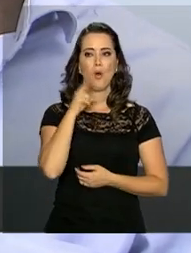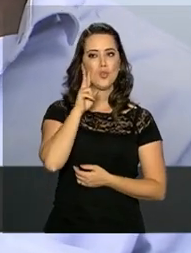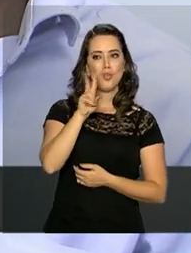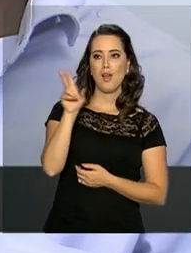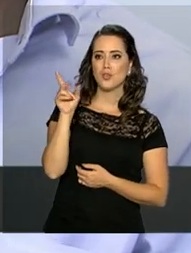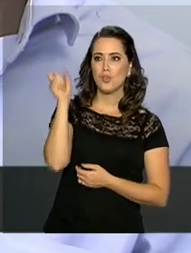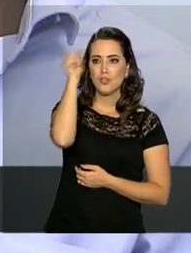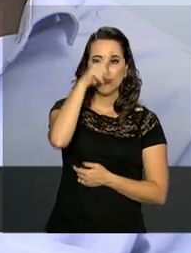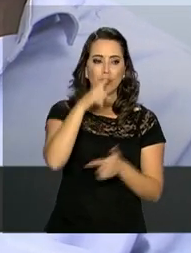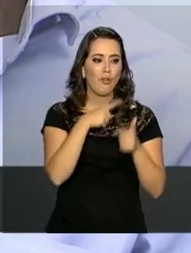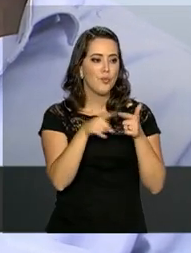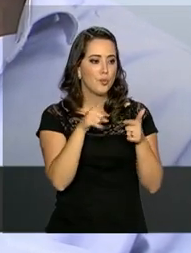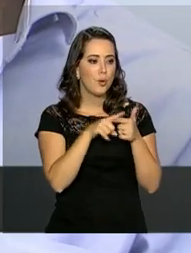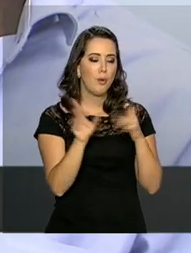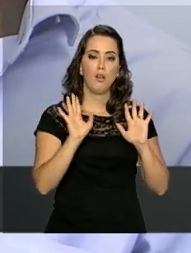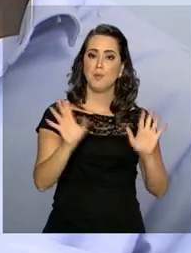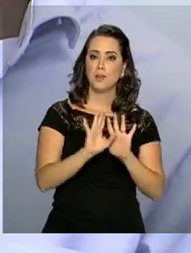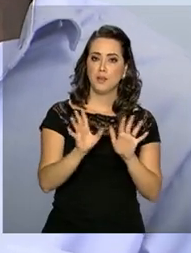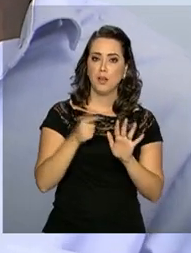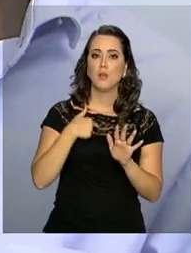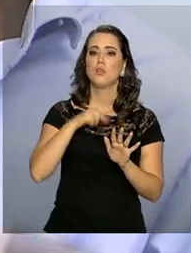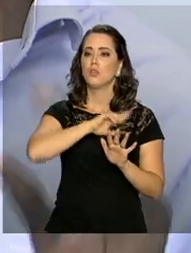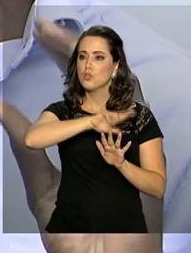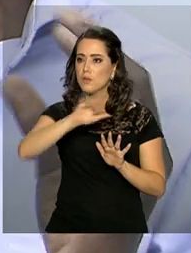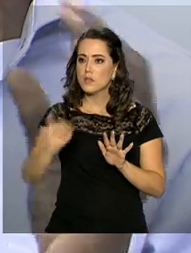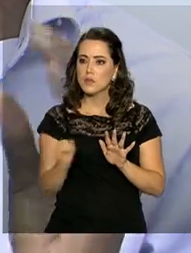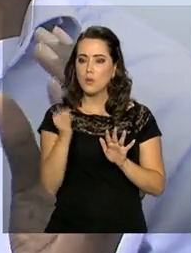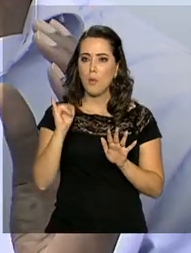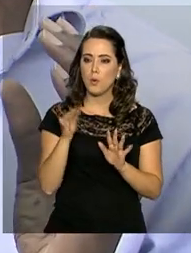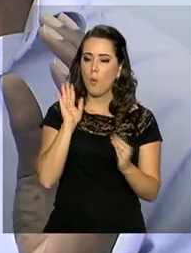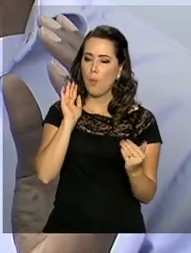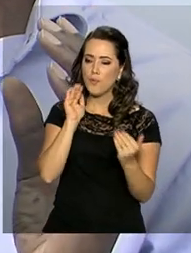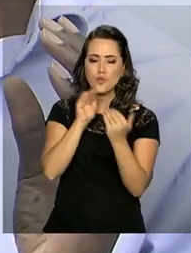muitas oportunidades. É uma coisa do ser humano que sempre foca